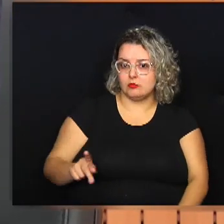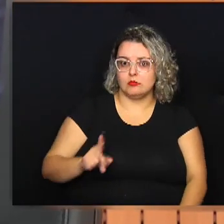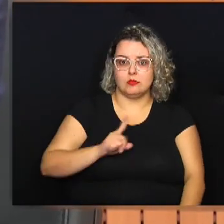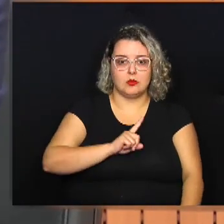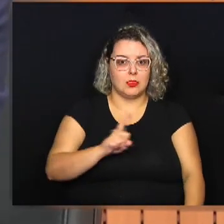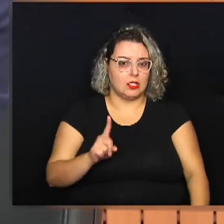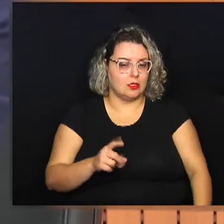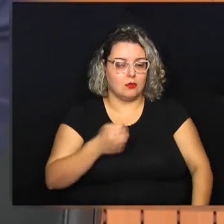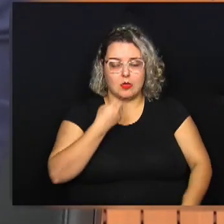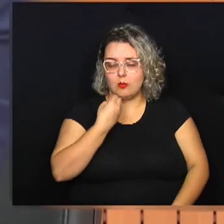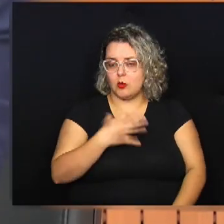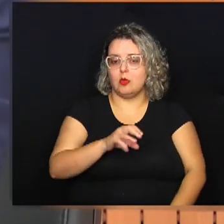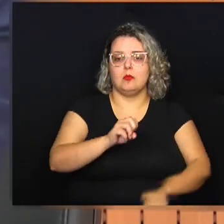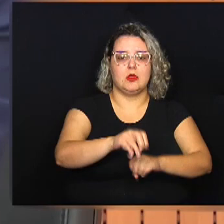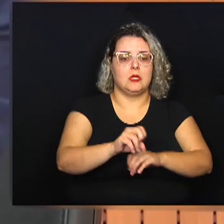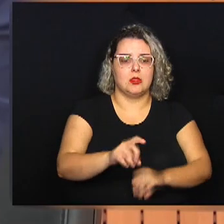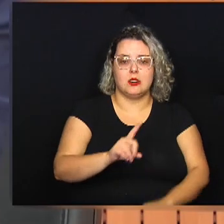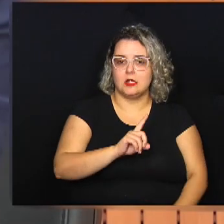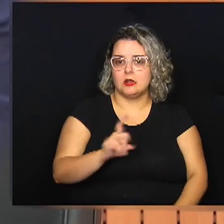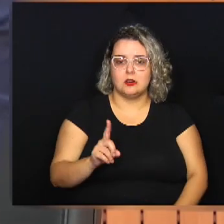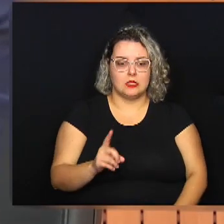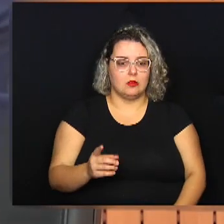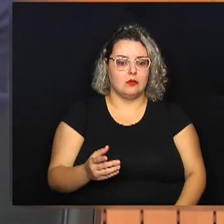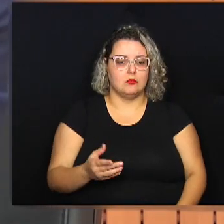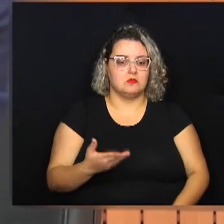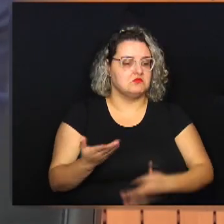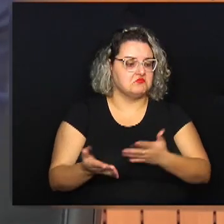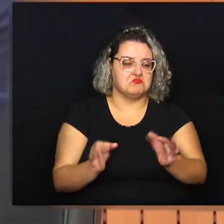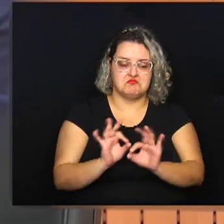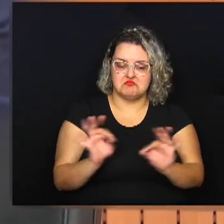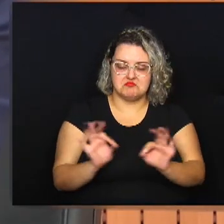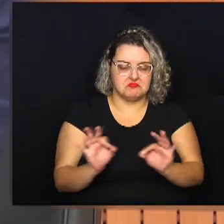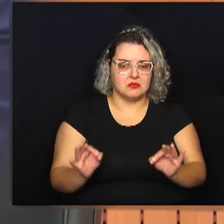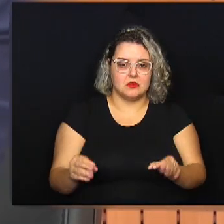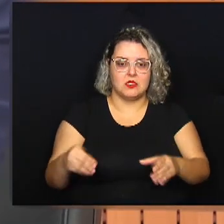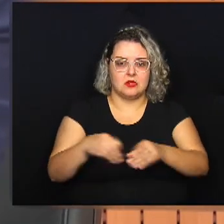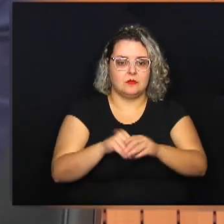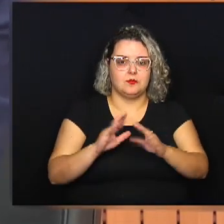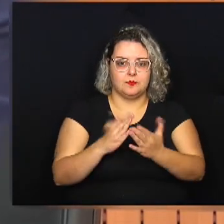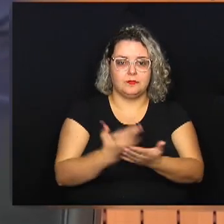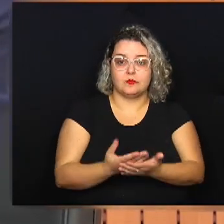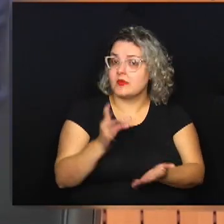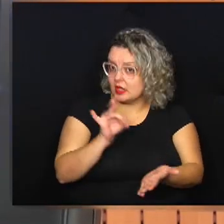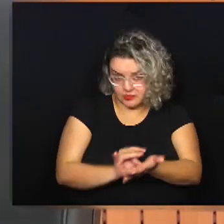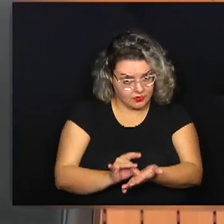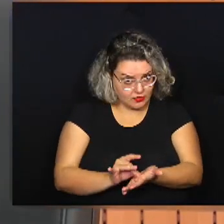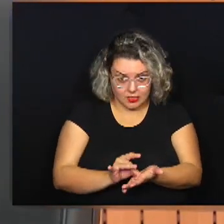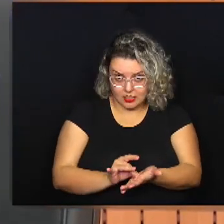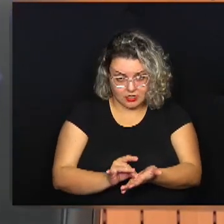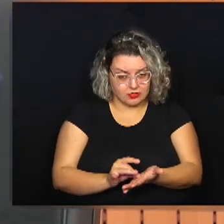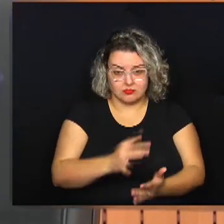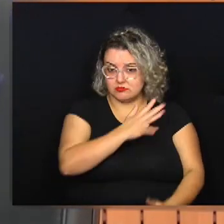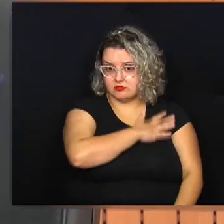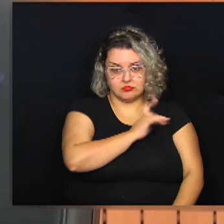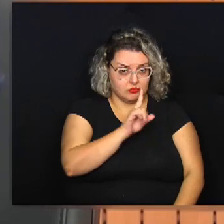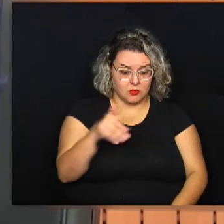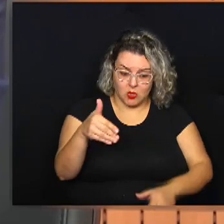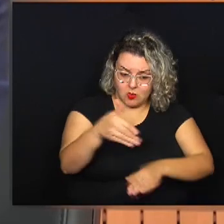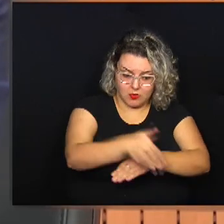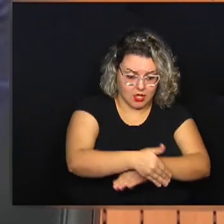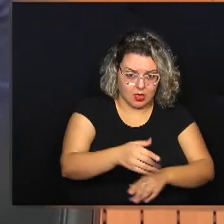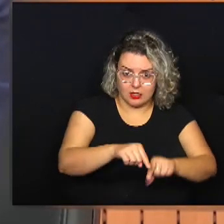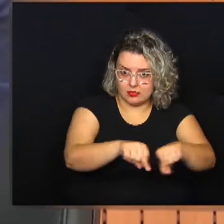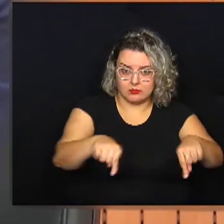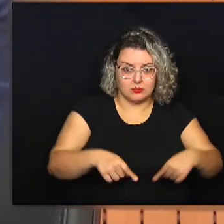o militar ele não serve para fazer nada dentro da escola. Então, de fato, o militar ele não entra em sala de aula. A responsabilidade dentro da sala de aula é do